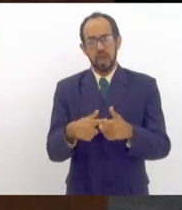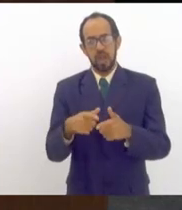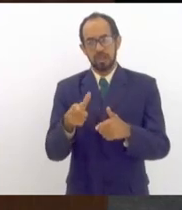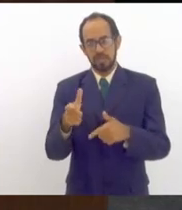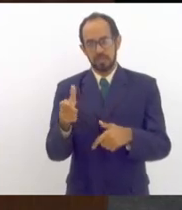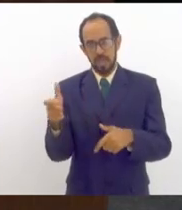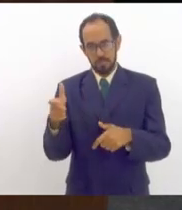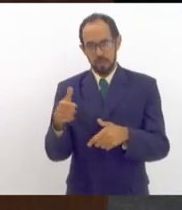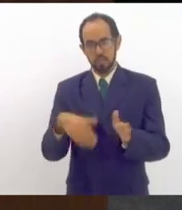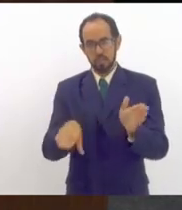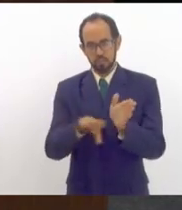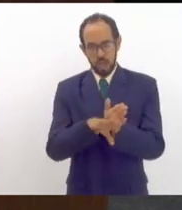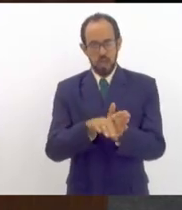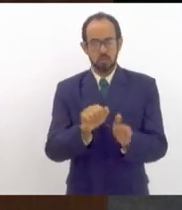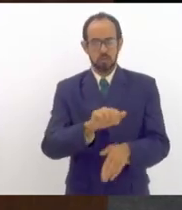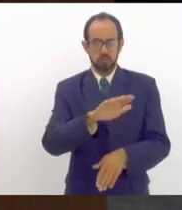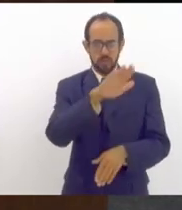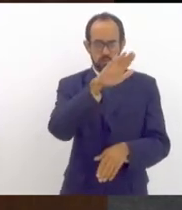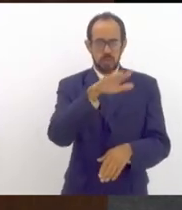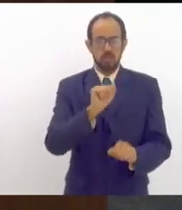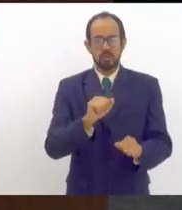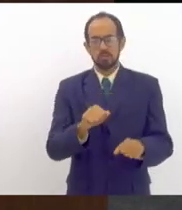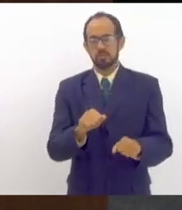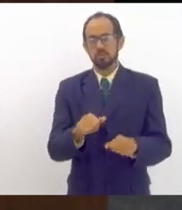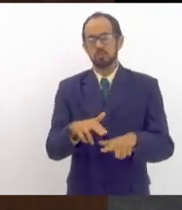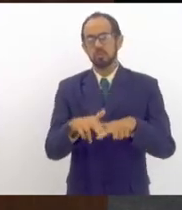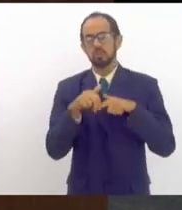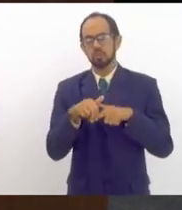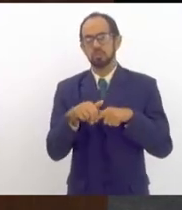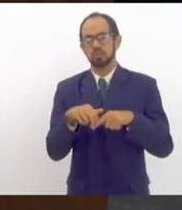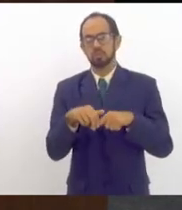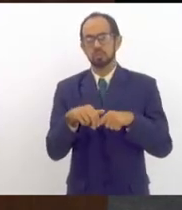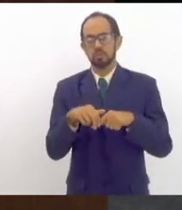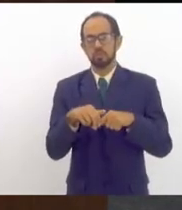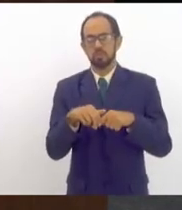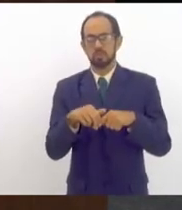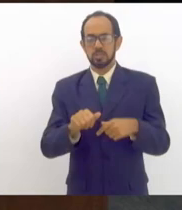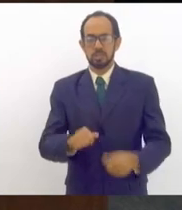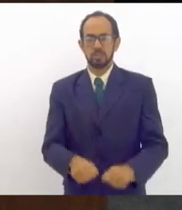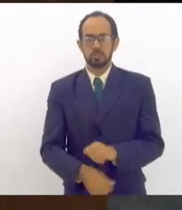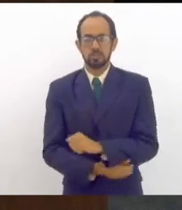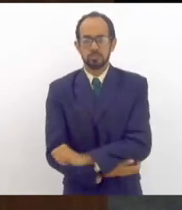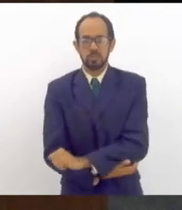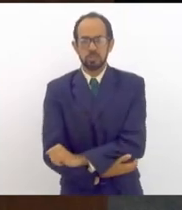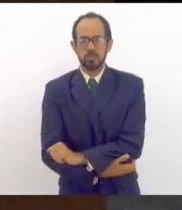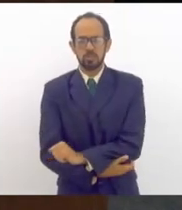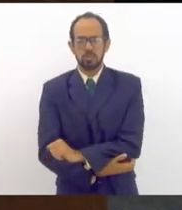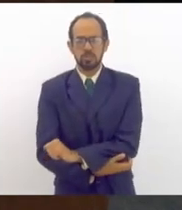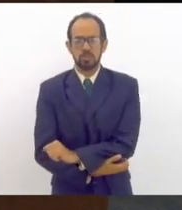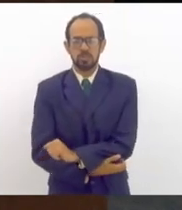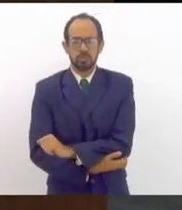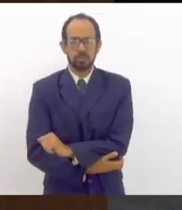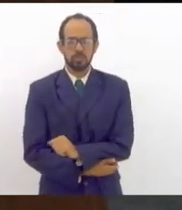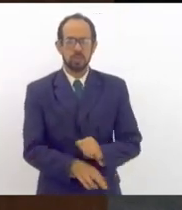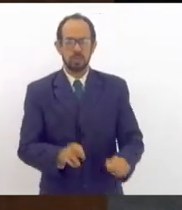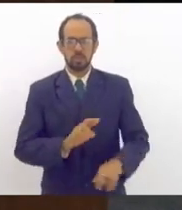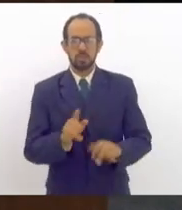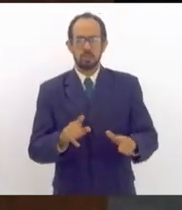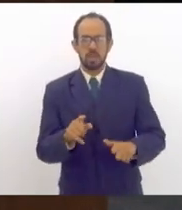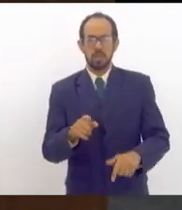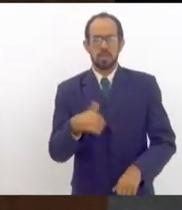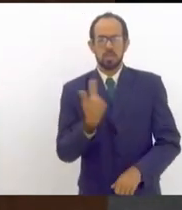chegam nas bolas e periferias e portanto não somos nós que devemos aqui eh